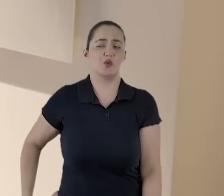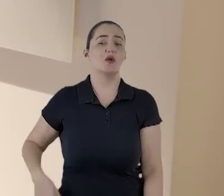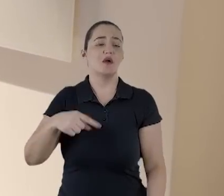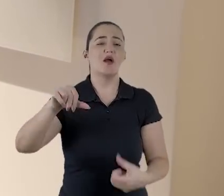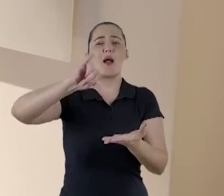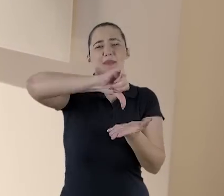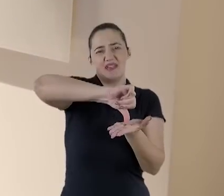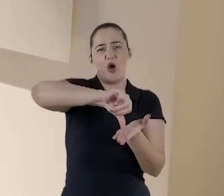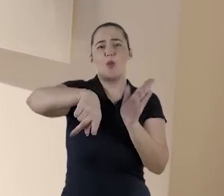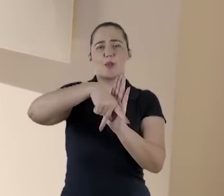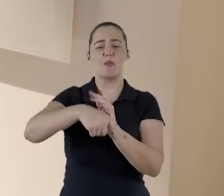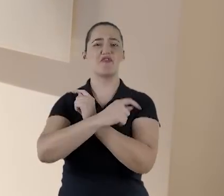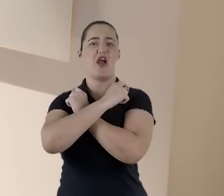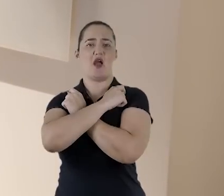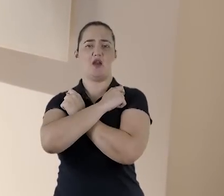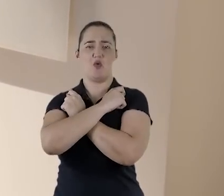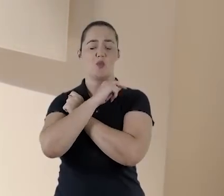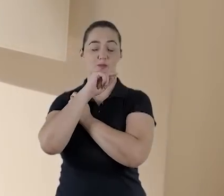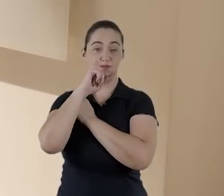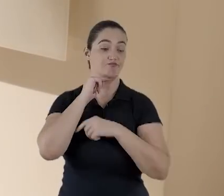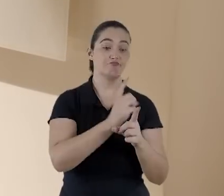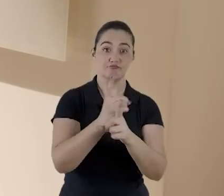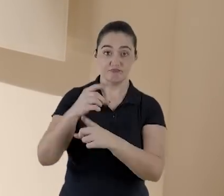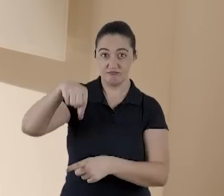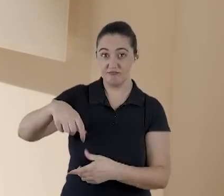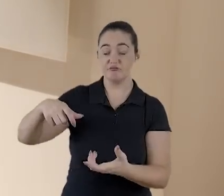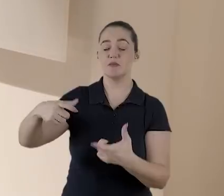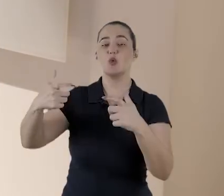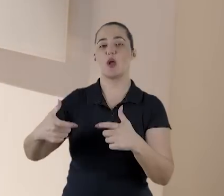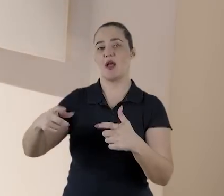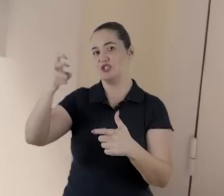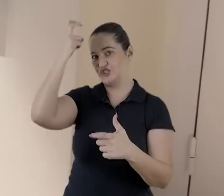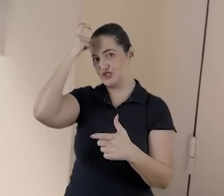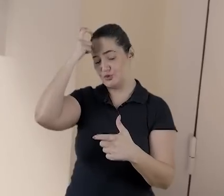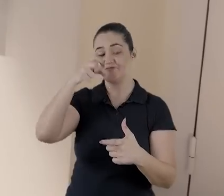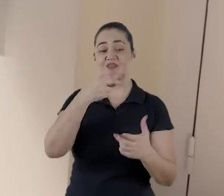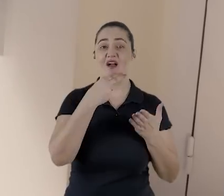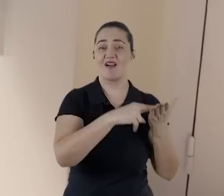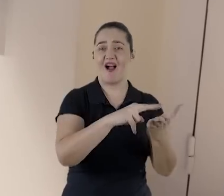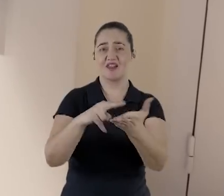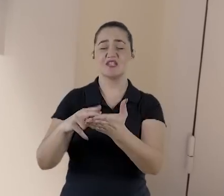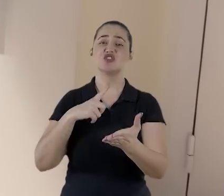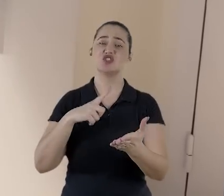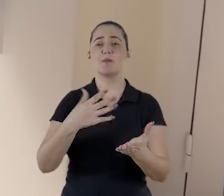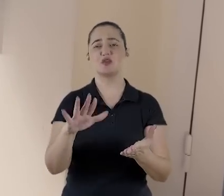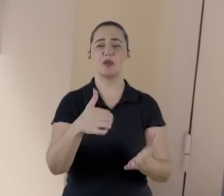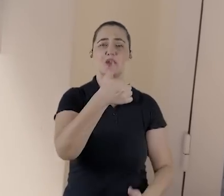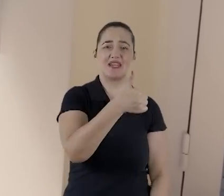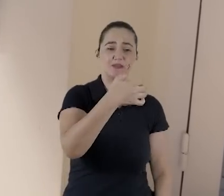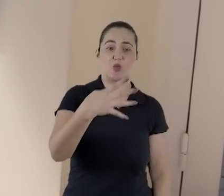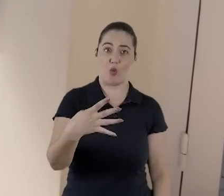el Amarna, que era a capital do faraó Akhenaton, foram encontradas no Egito. Estas cartas datavam